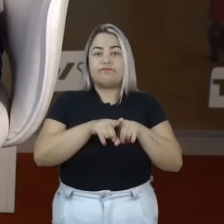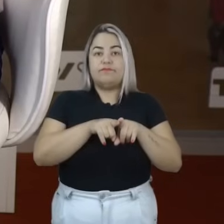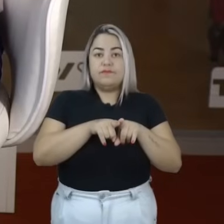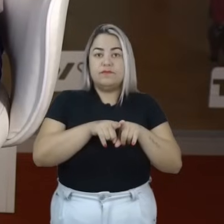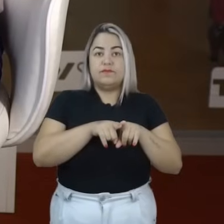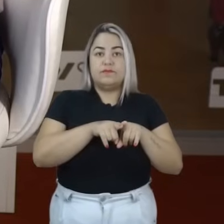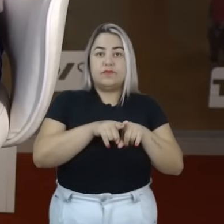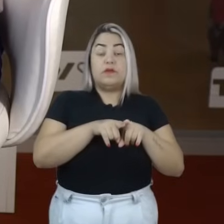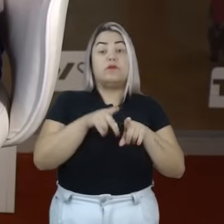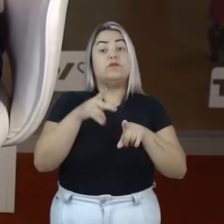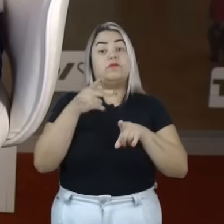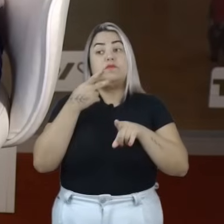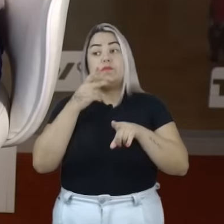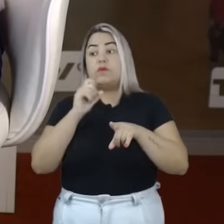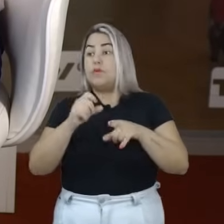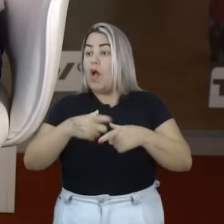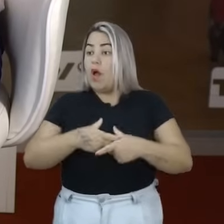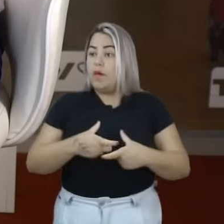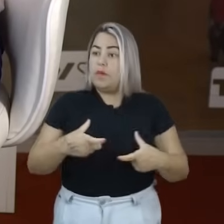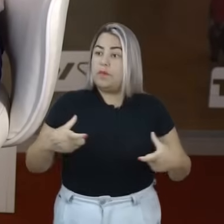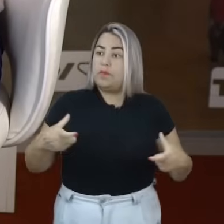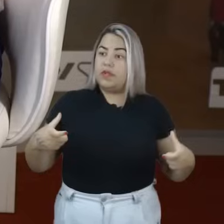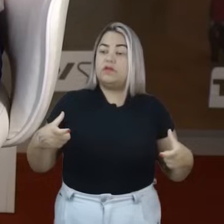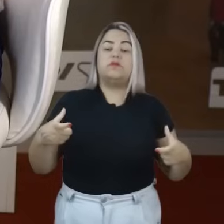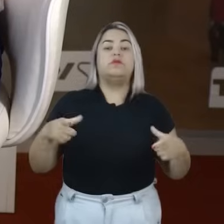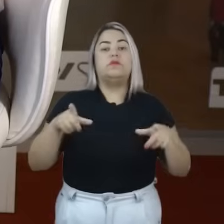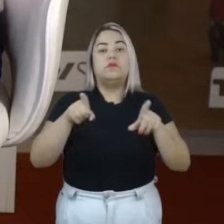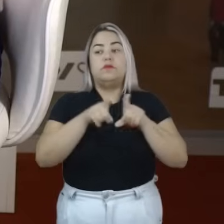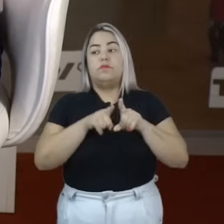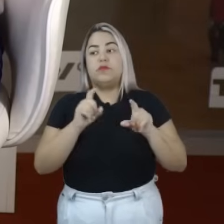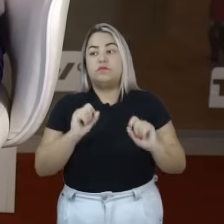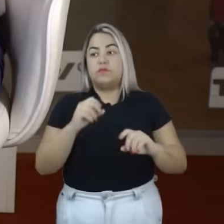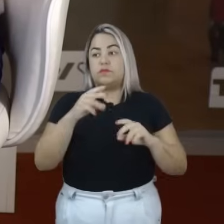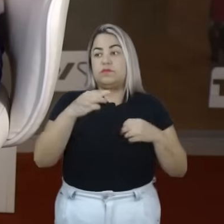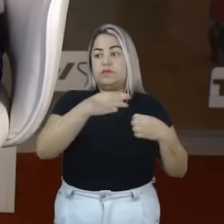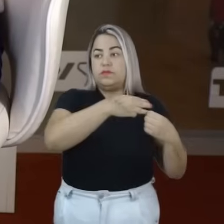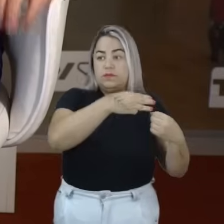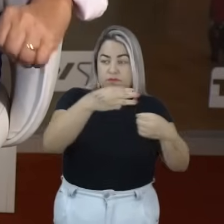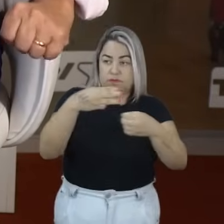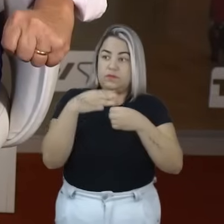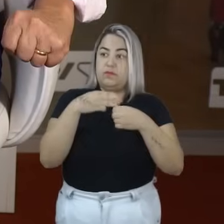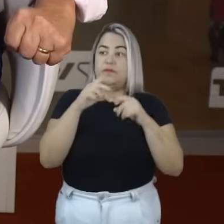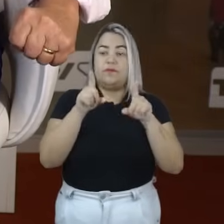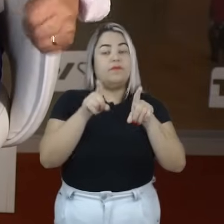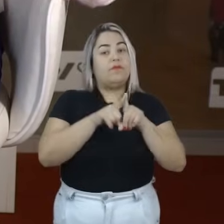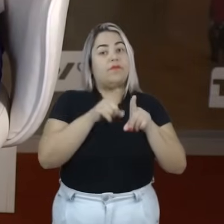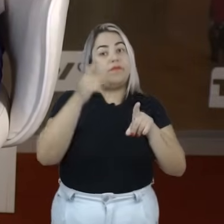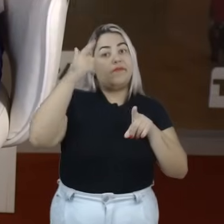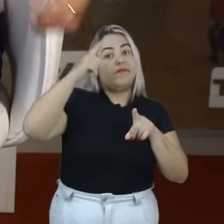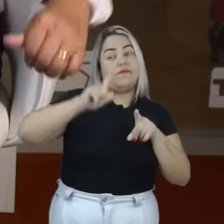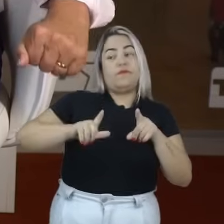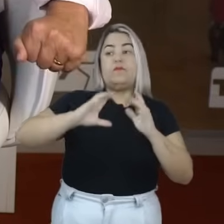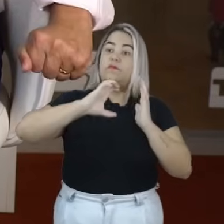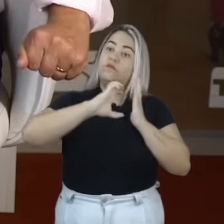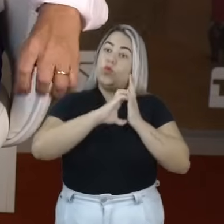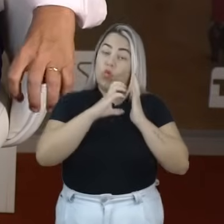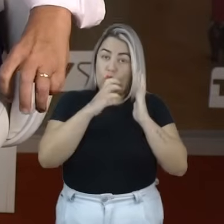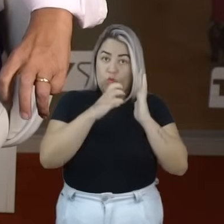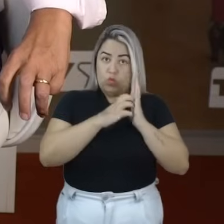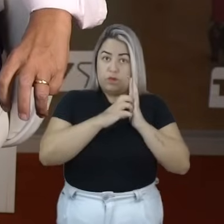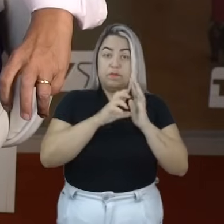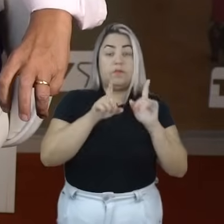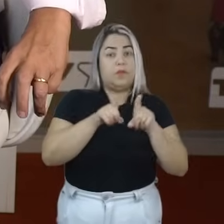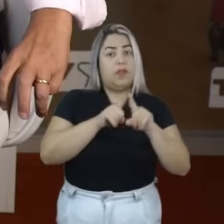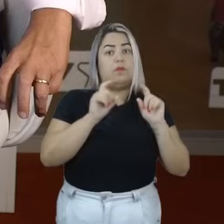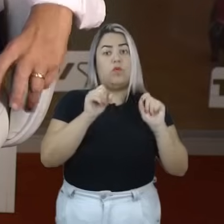não é, de ampliação também na área municipal e integrado com outros partidos. Também os dados